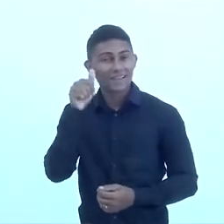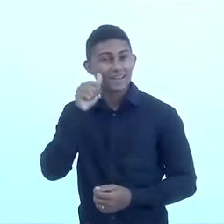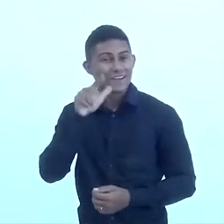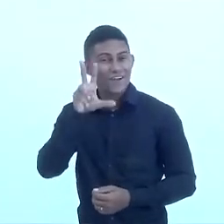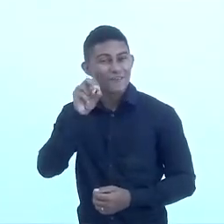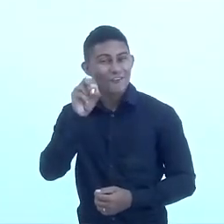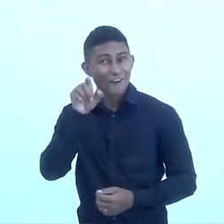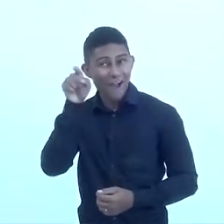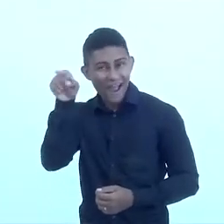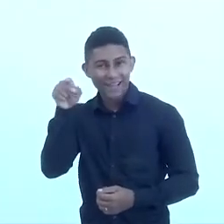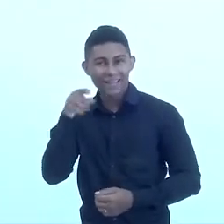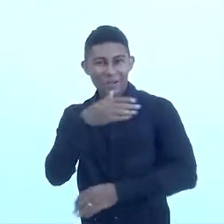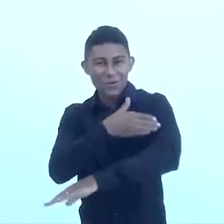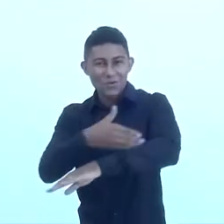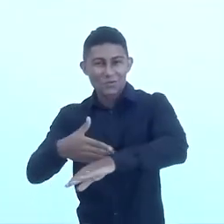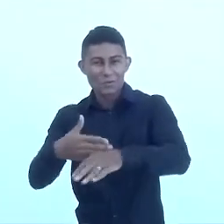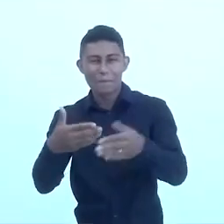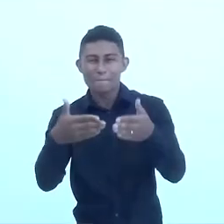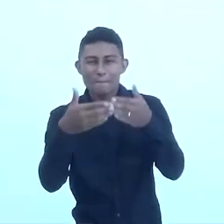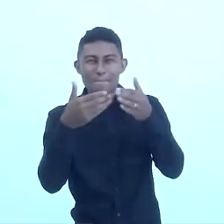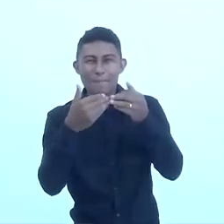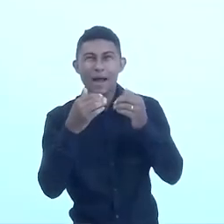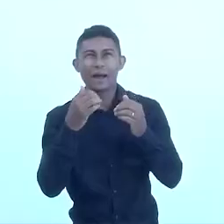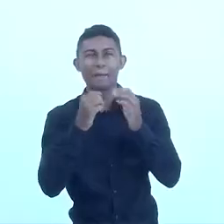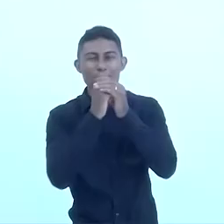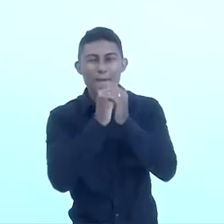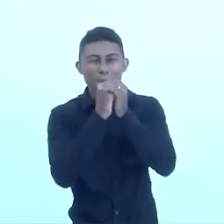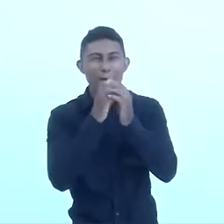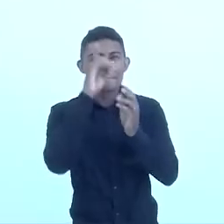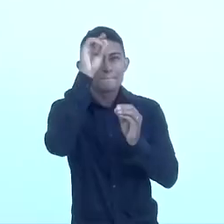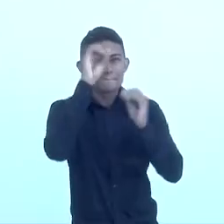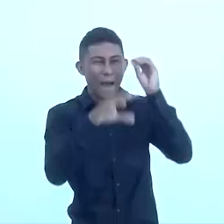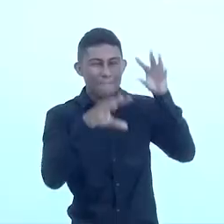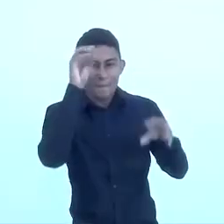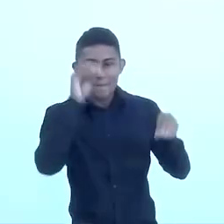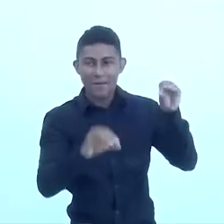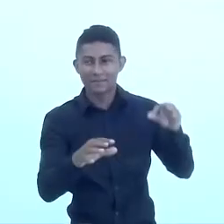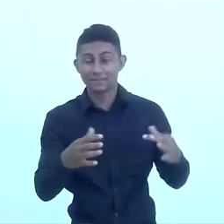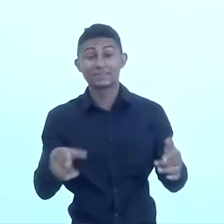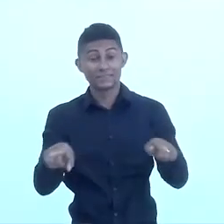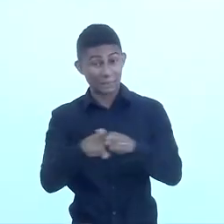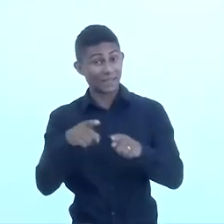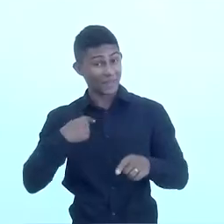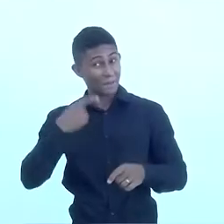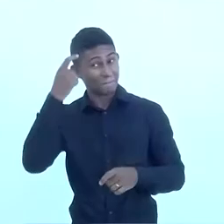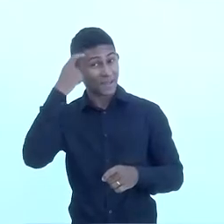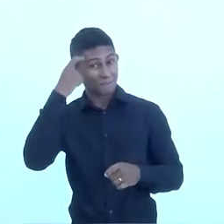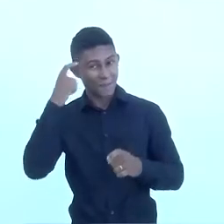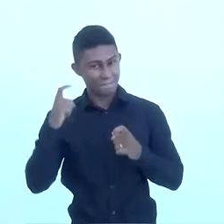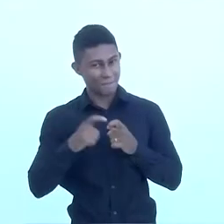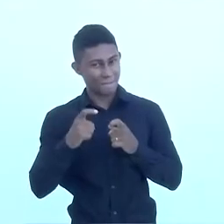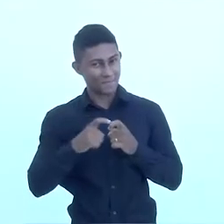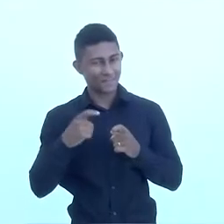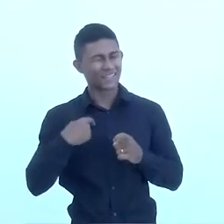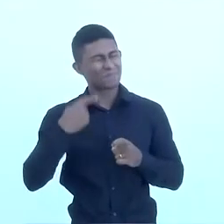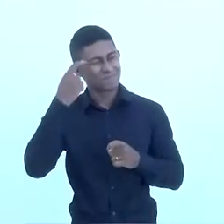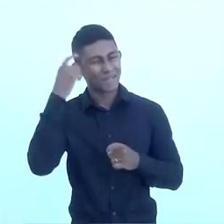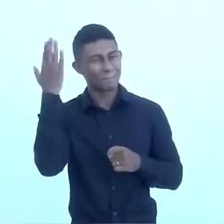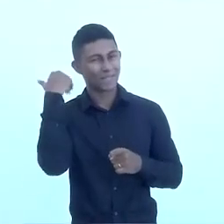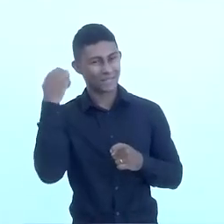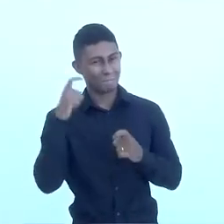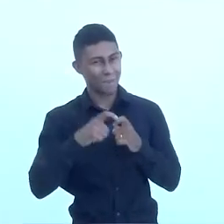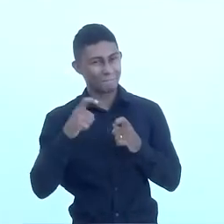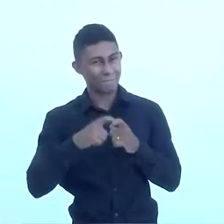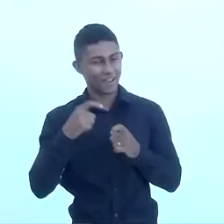que a sua avó benzia. E, enfim, e eu pensei em fazer medicina também.